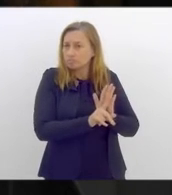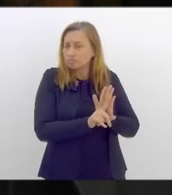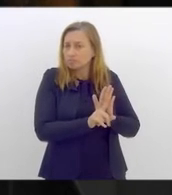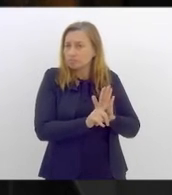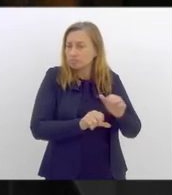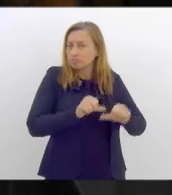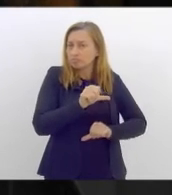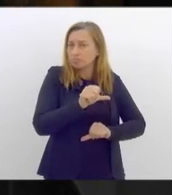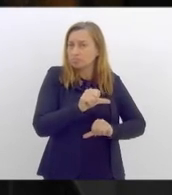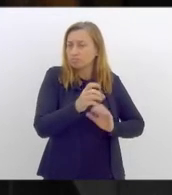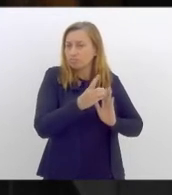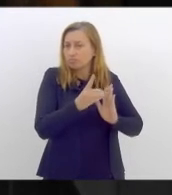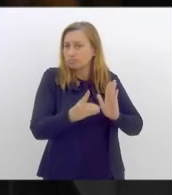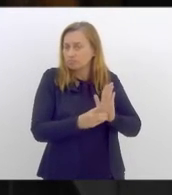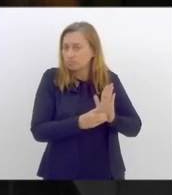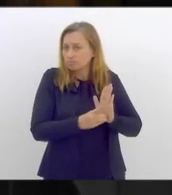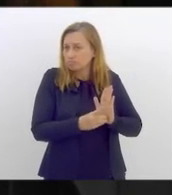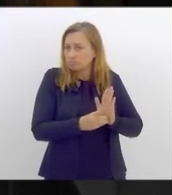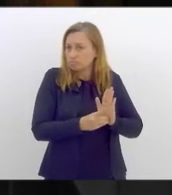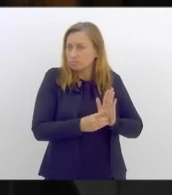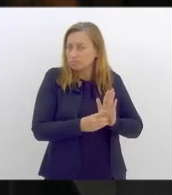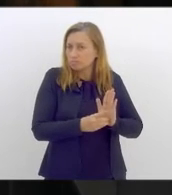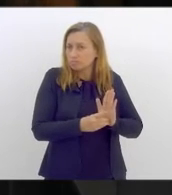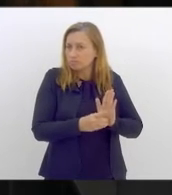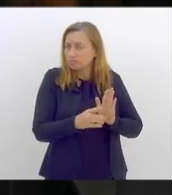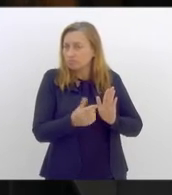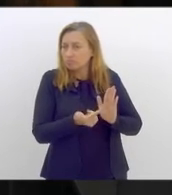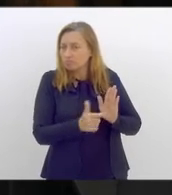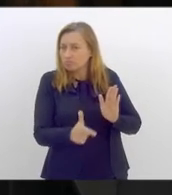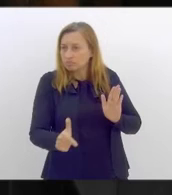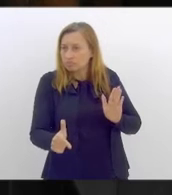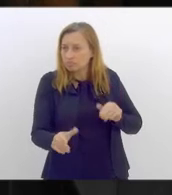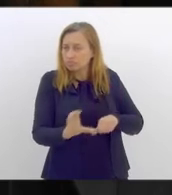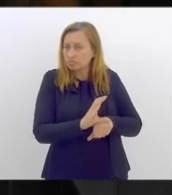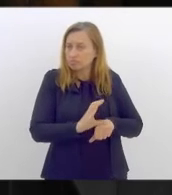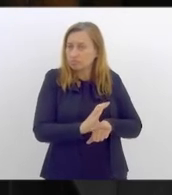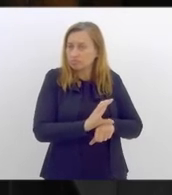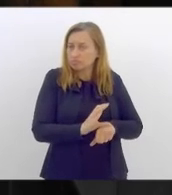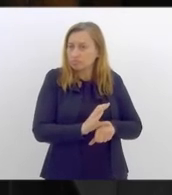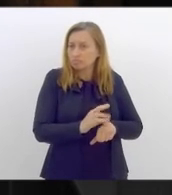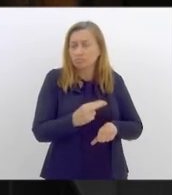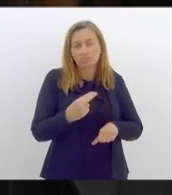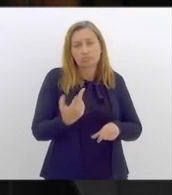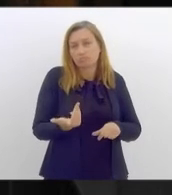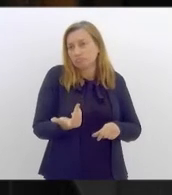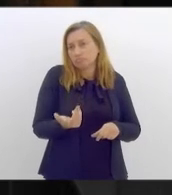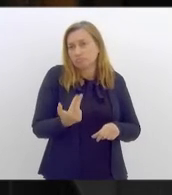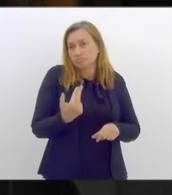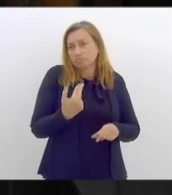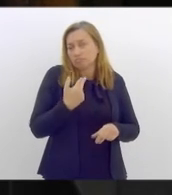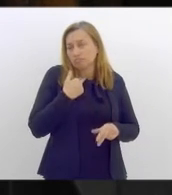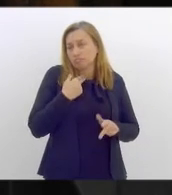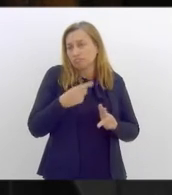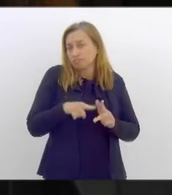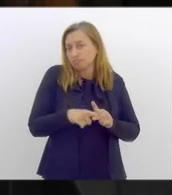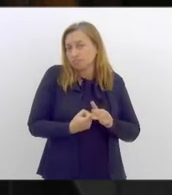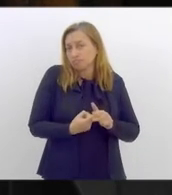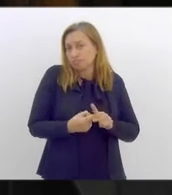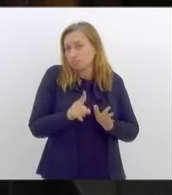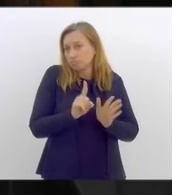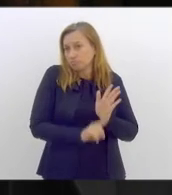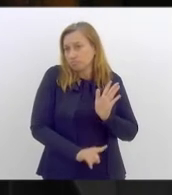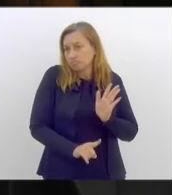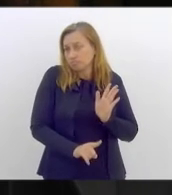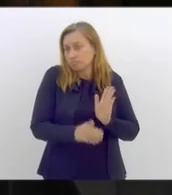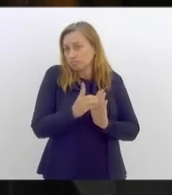transformar o decreto Incondicional diga-se de passagem porque não podia baixar ali por